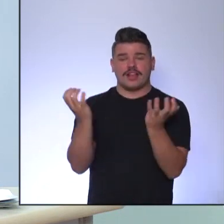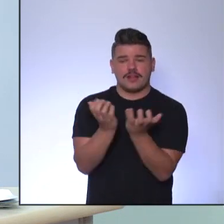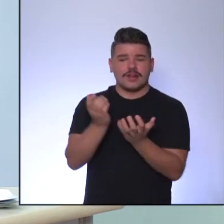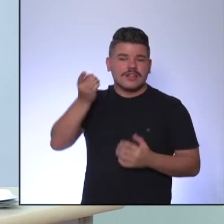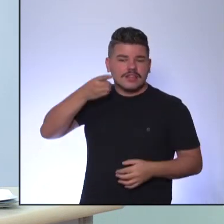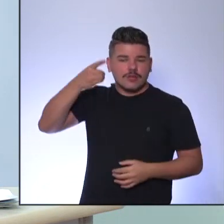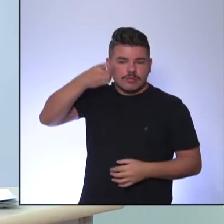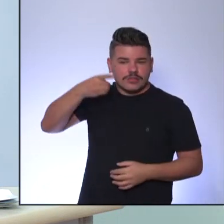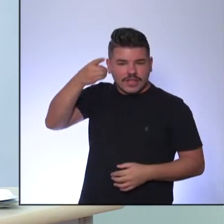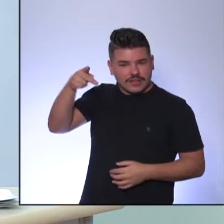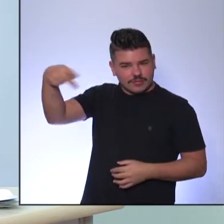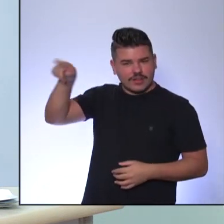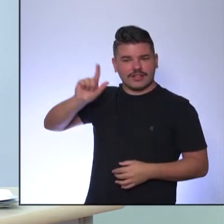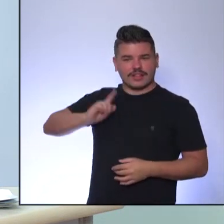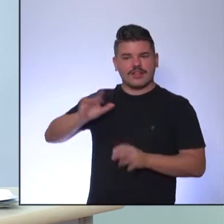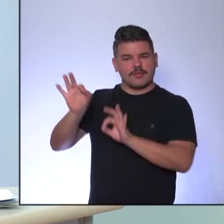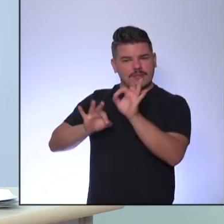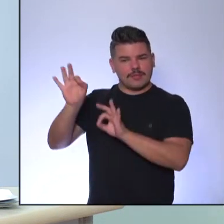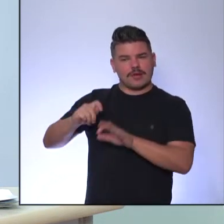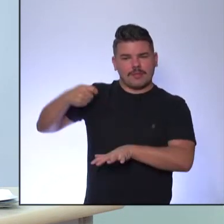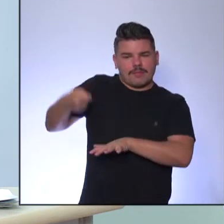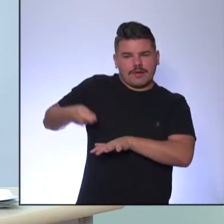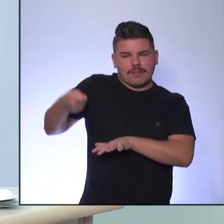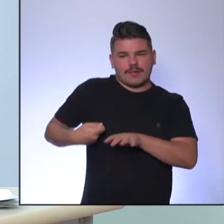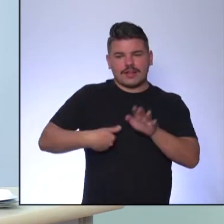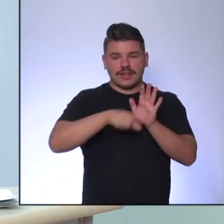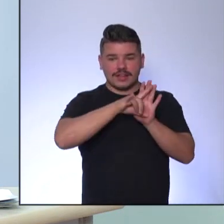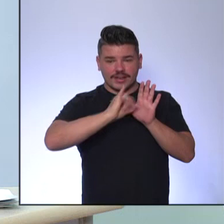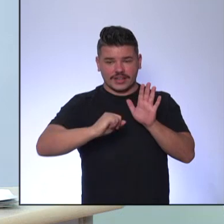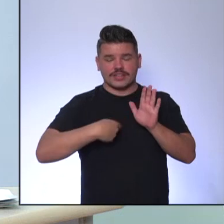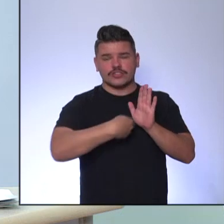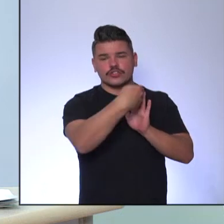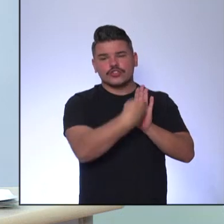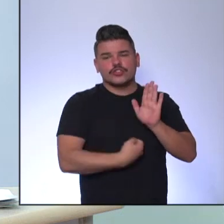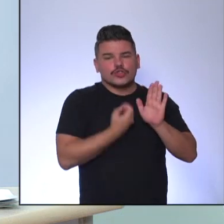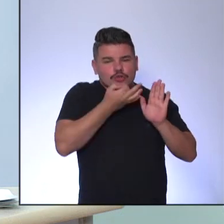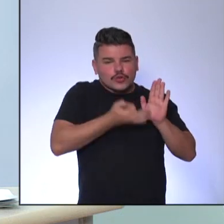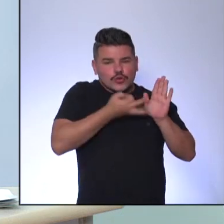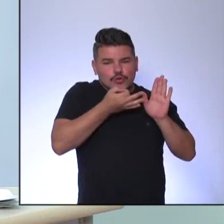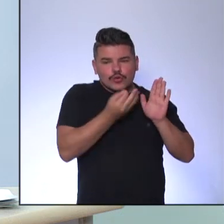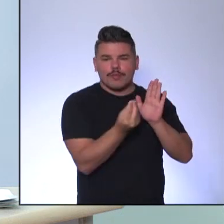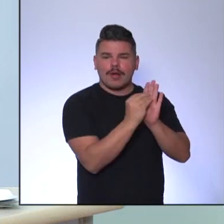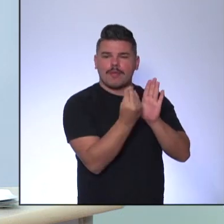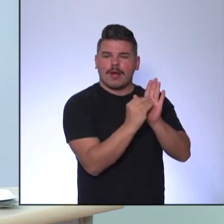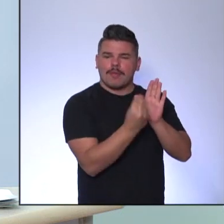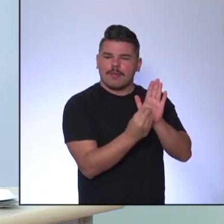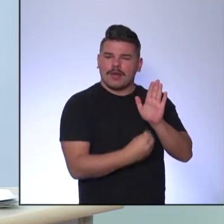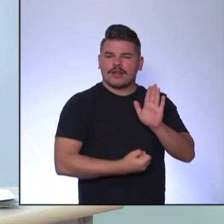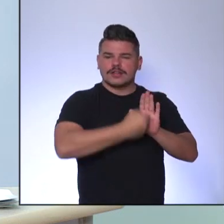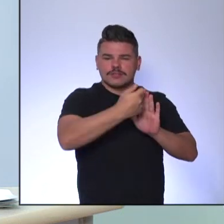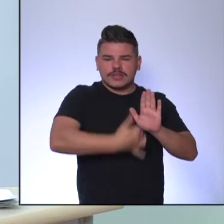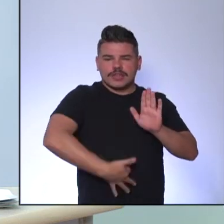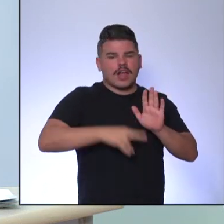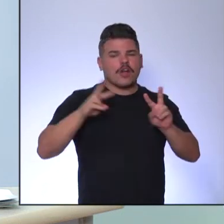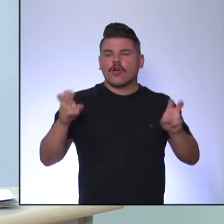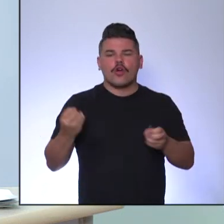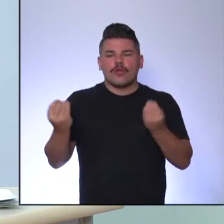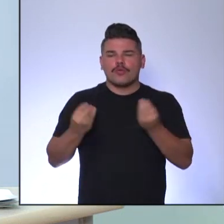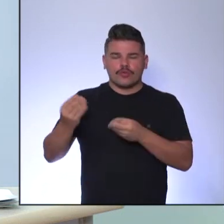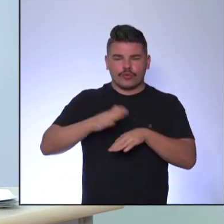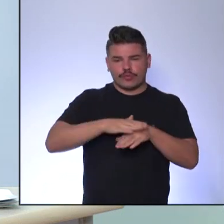lei. A parte do projeto de lei também tem a justificativa, que nada mais é de uma dissertação argumentativa, então